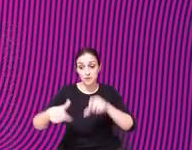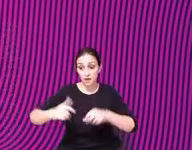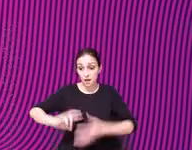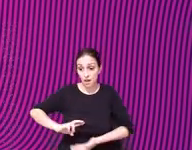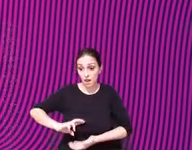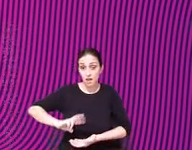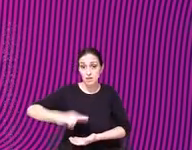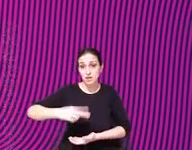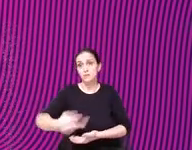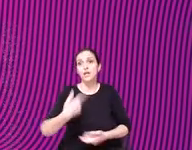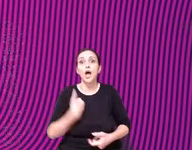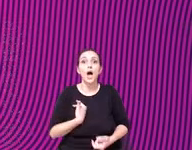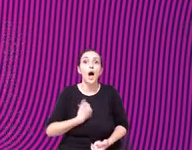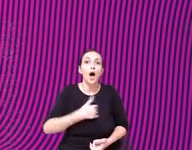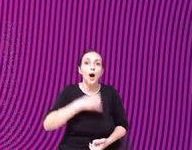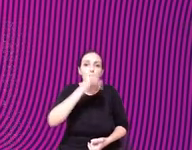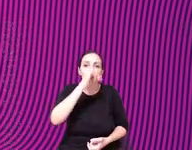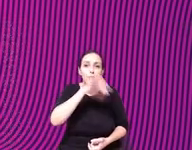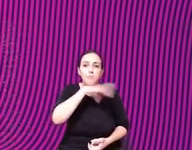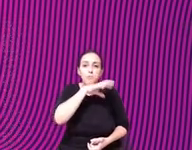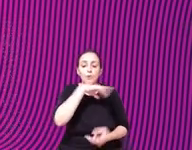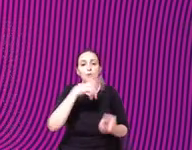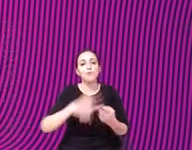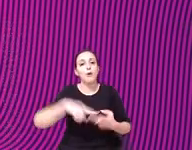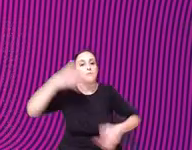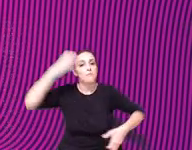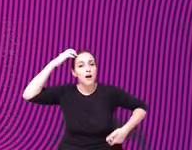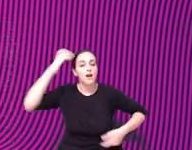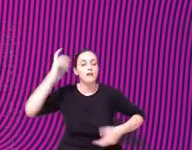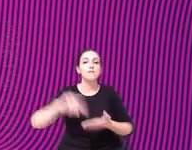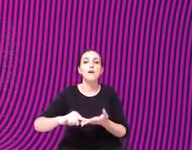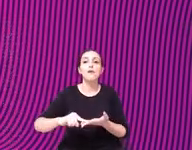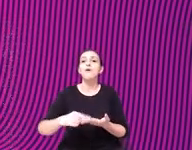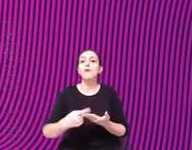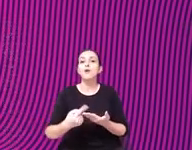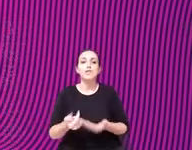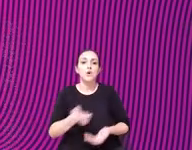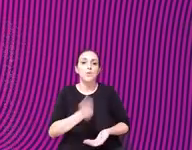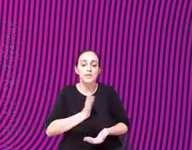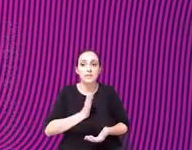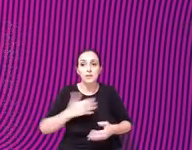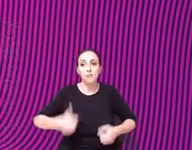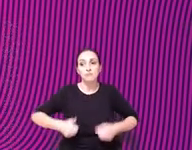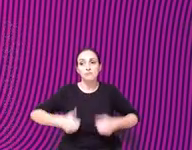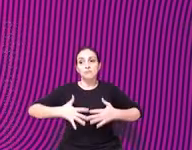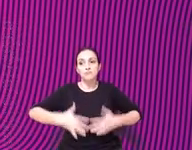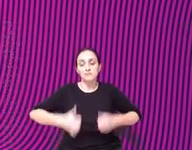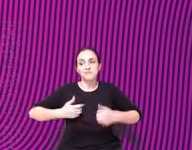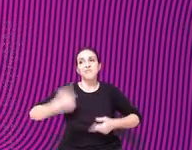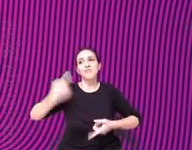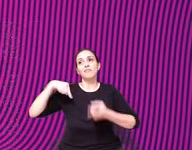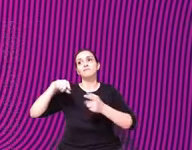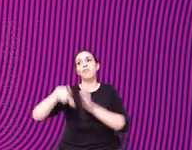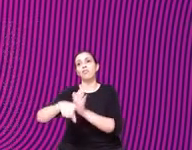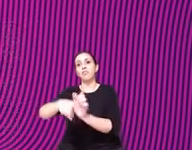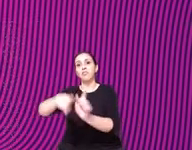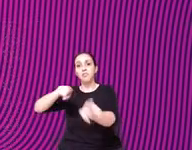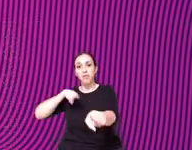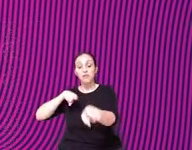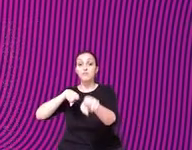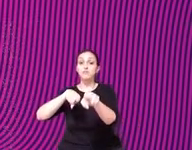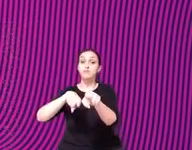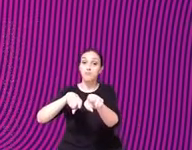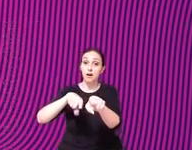para o macaco, tem durado 1 ano e pouco, o rim e o coração. Pulmão e fígado vai ficar para trás, mas esses 2 vão crescer. Você vai ter